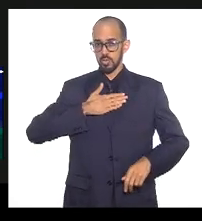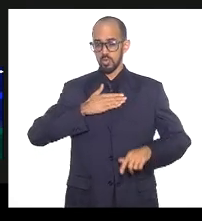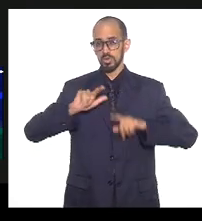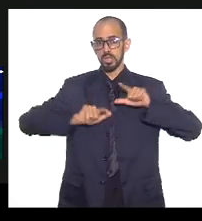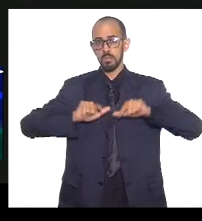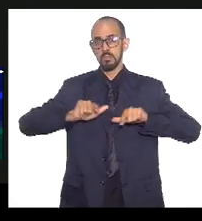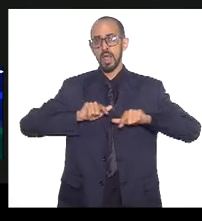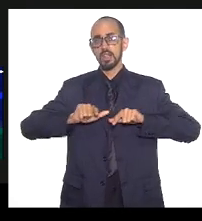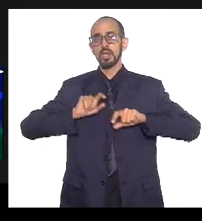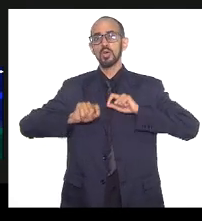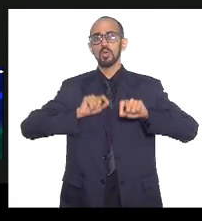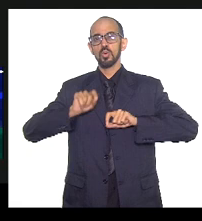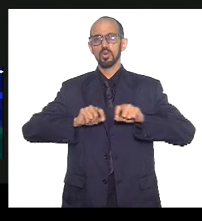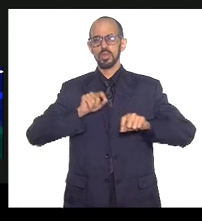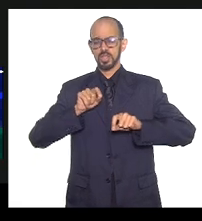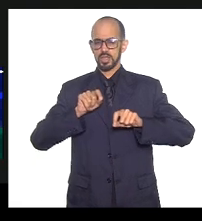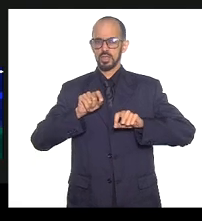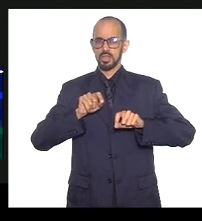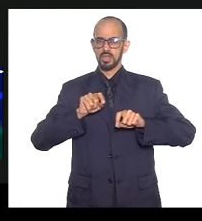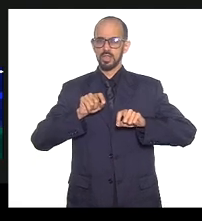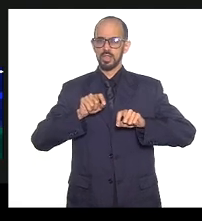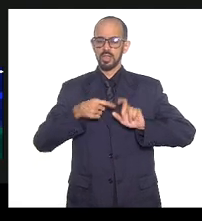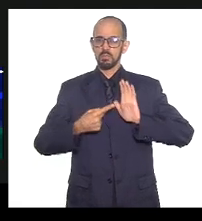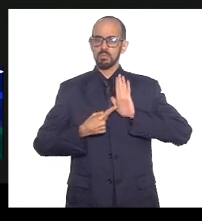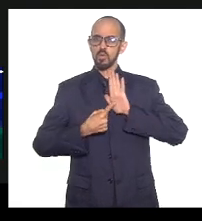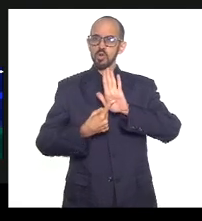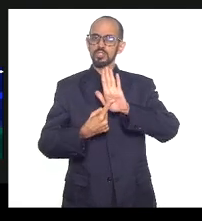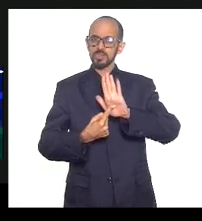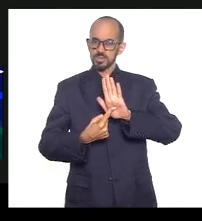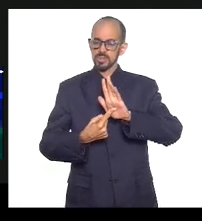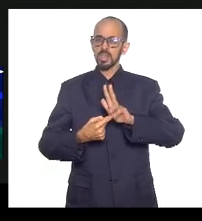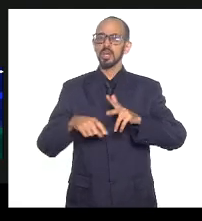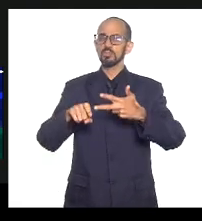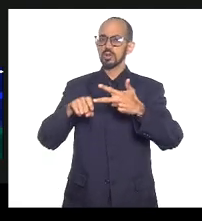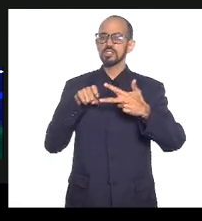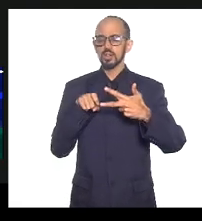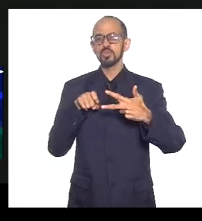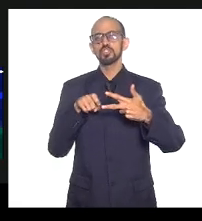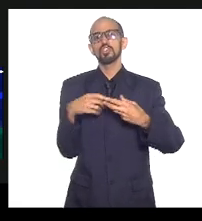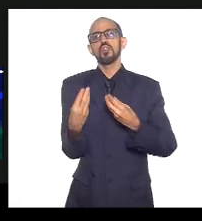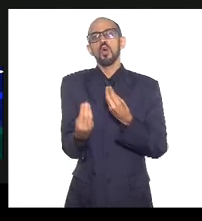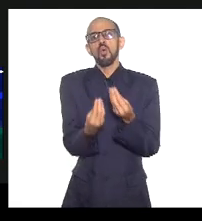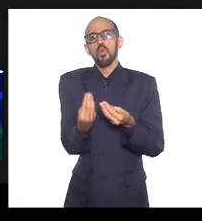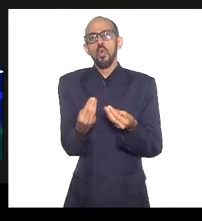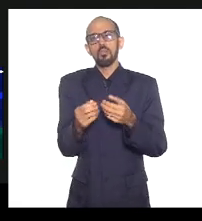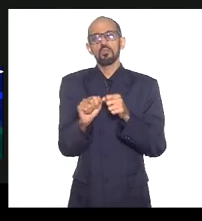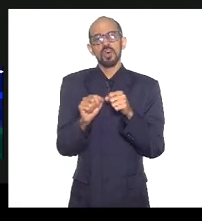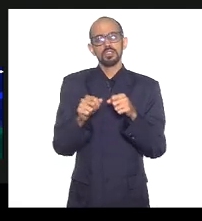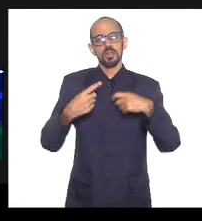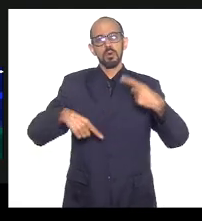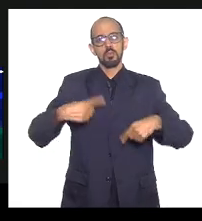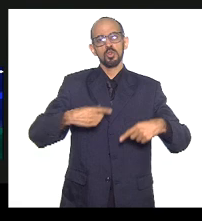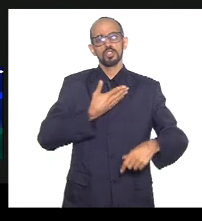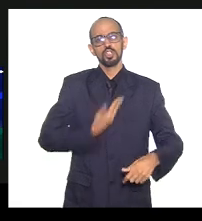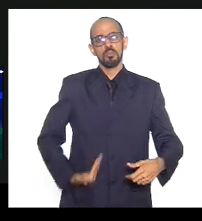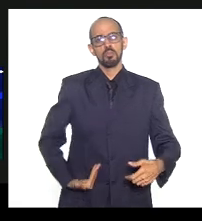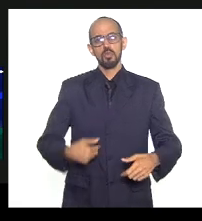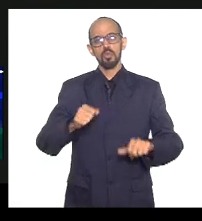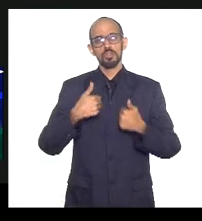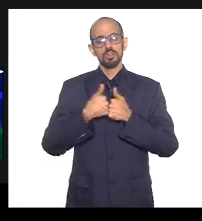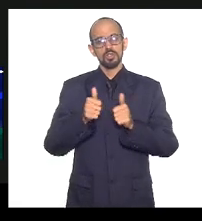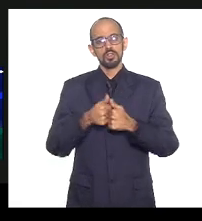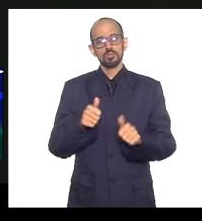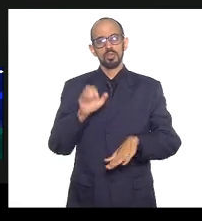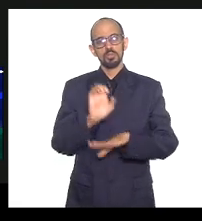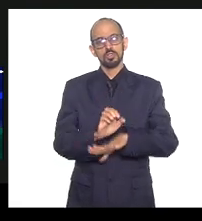como contribuição para o executivo exatamente uma política pública de transporte para o